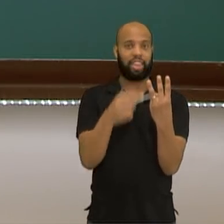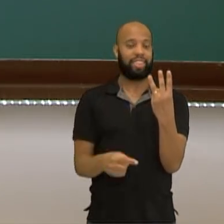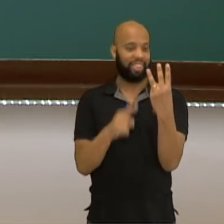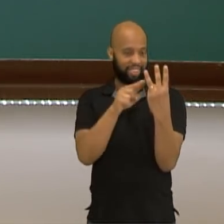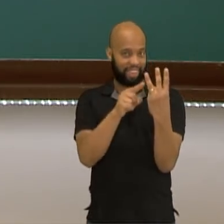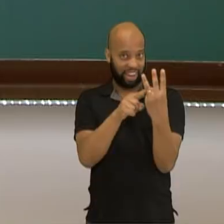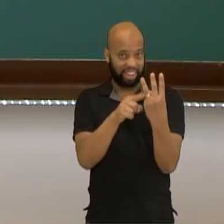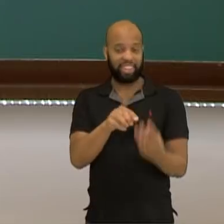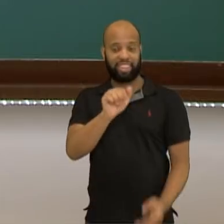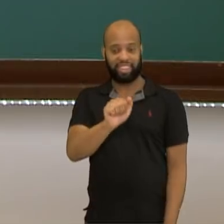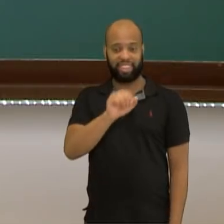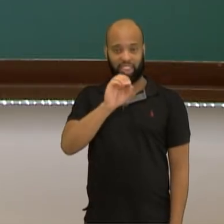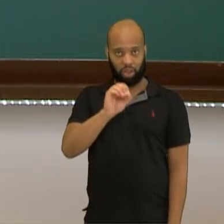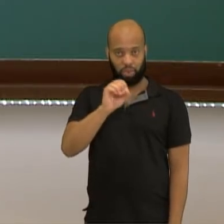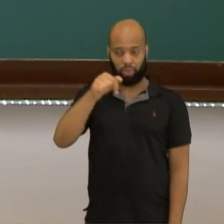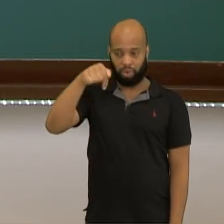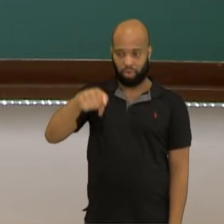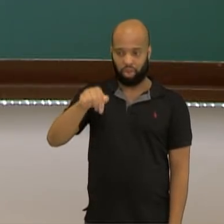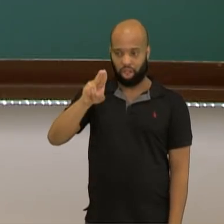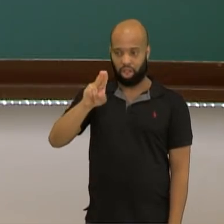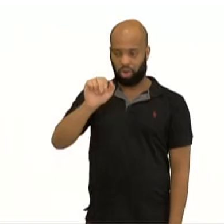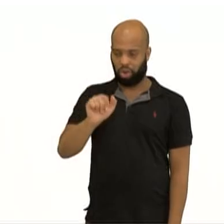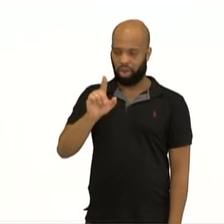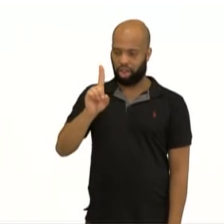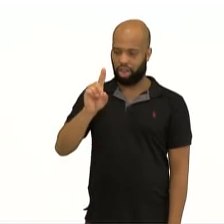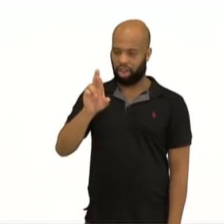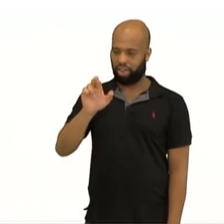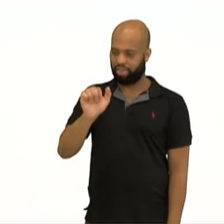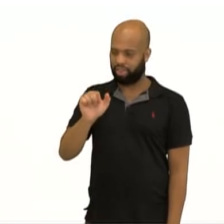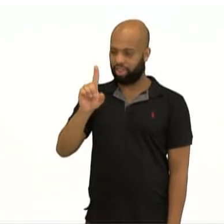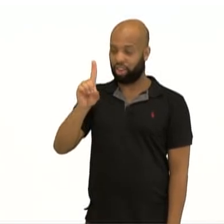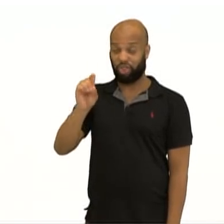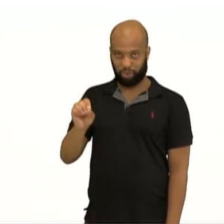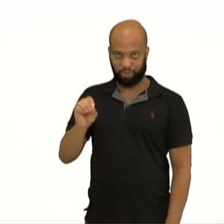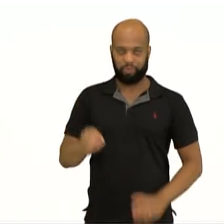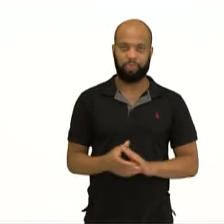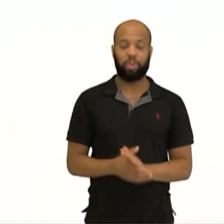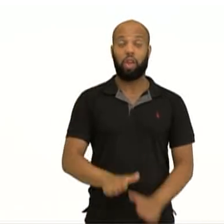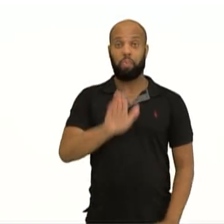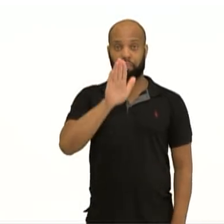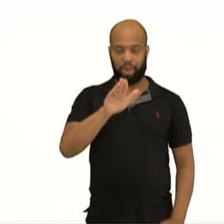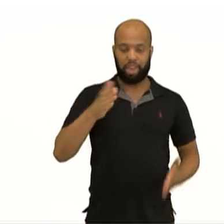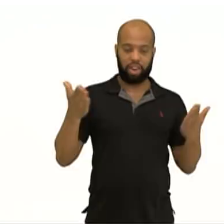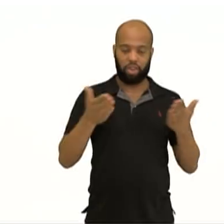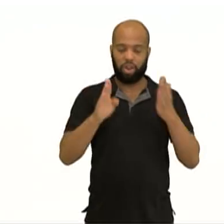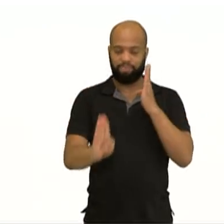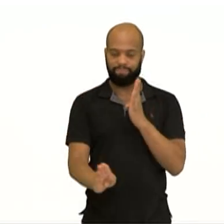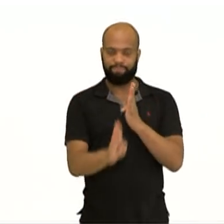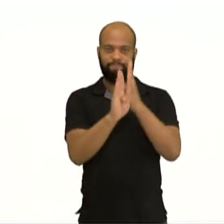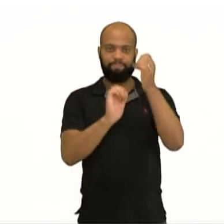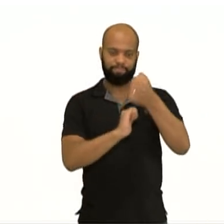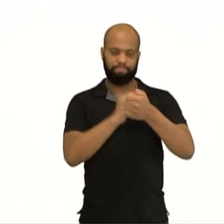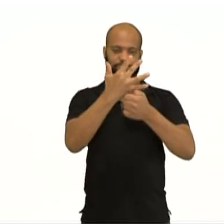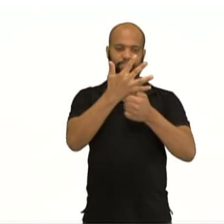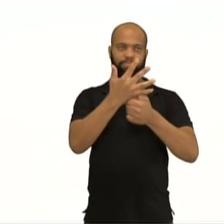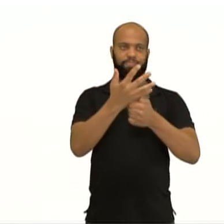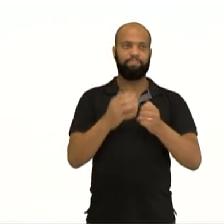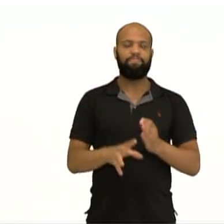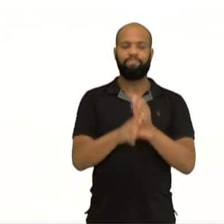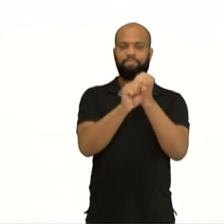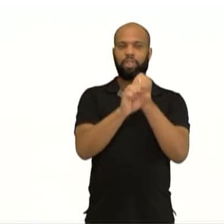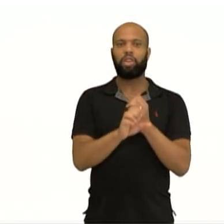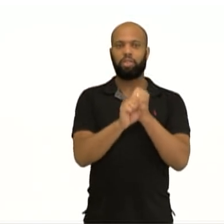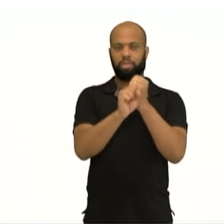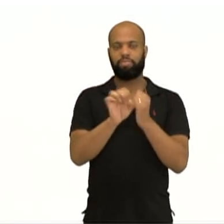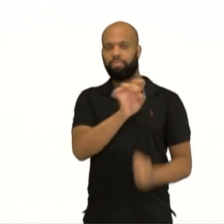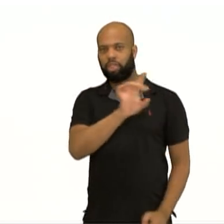quadrado. Mas antes um pouquinho, vamos relembrar algumas coisas. Identifique as potências e calcule o valor de cada uma delas.